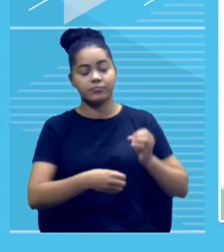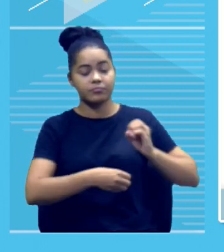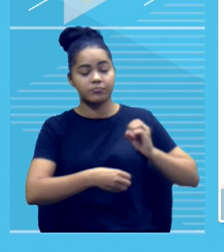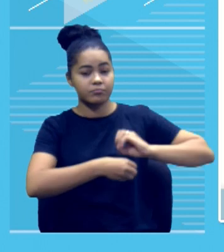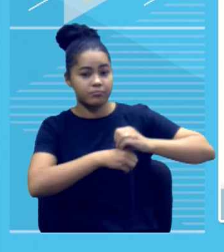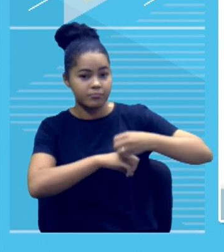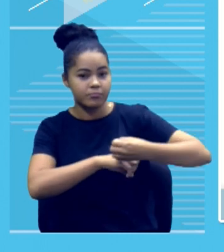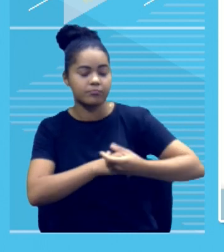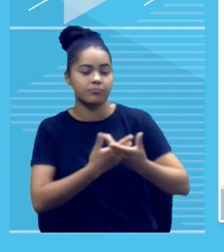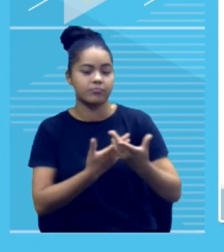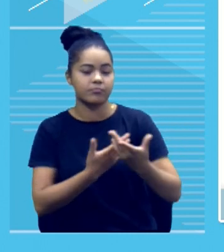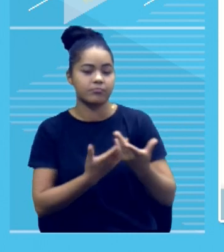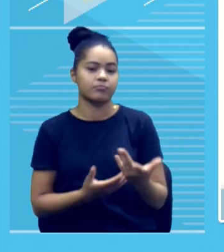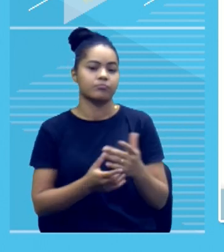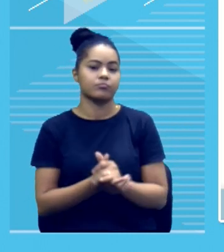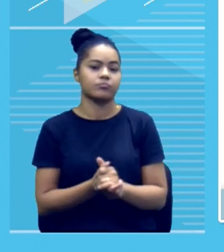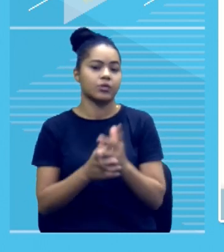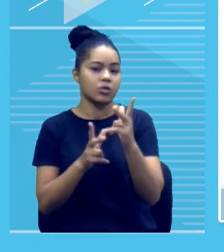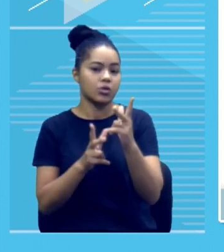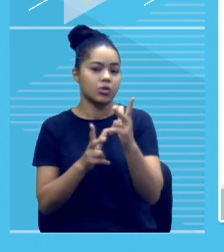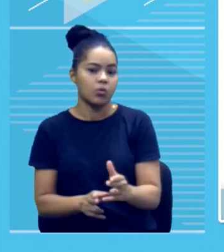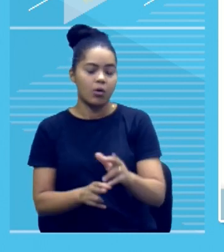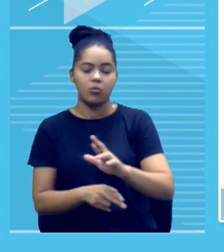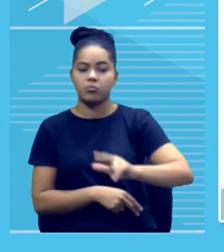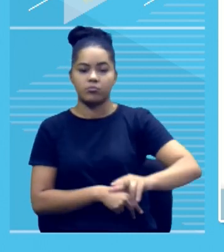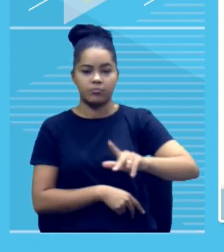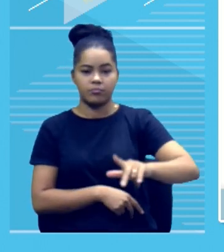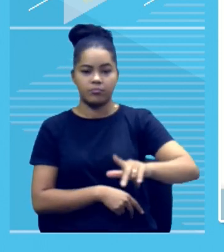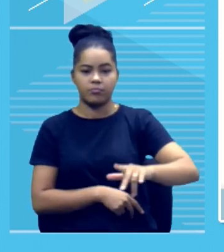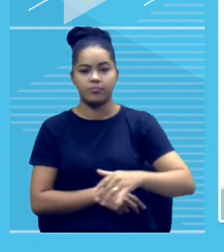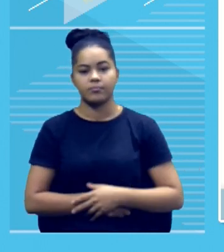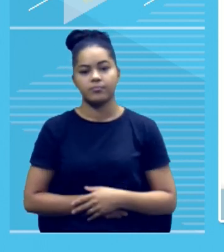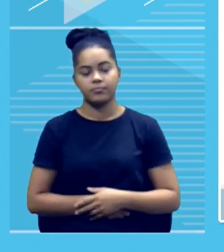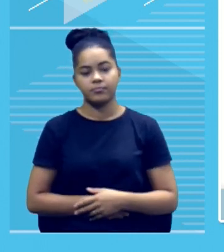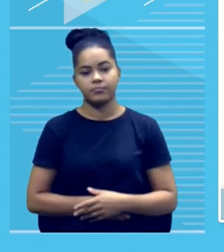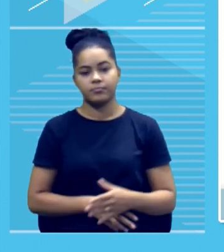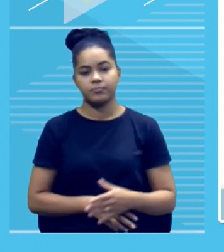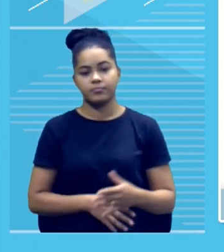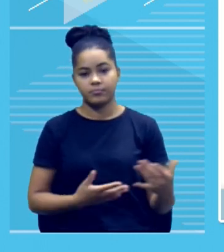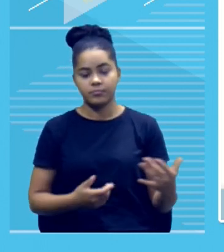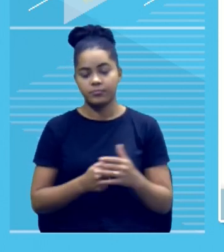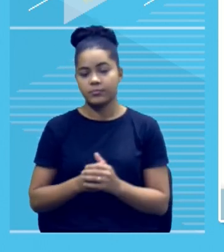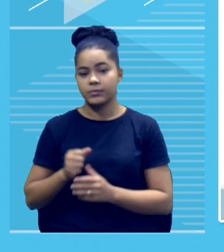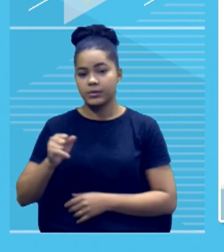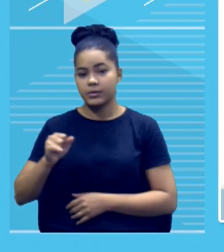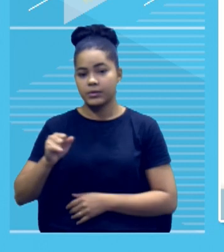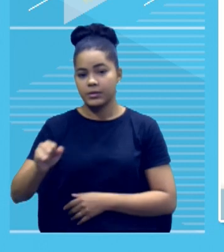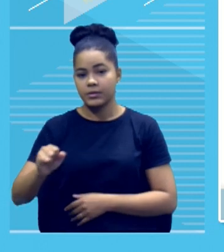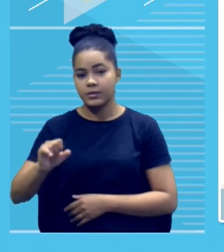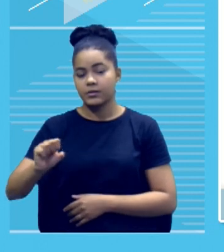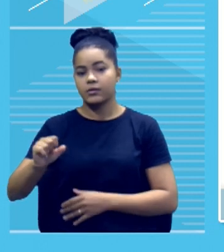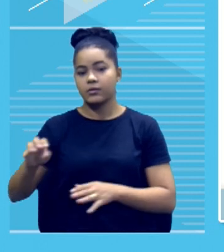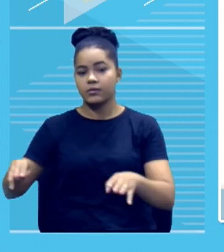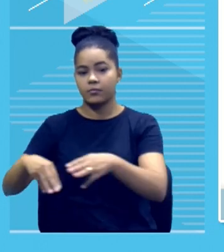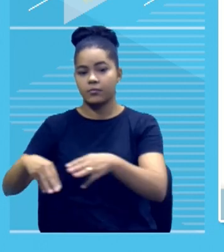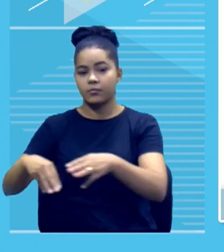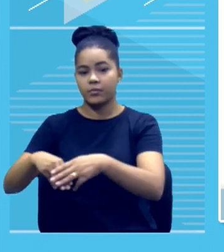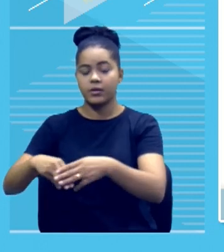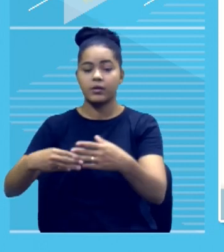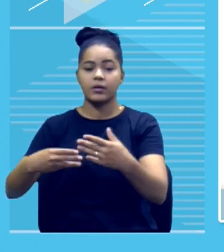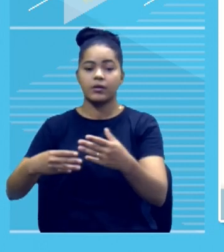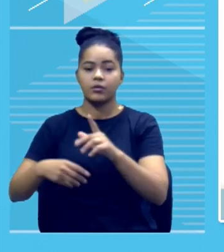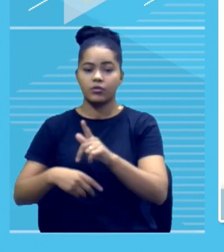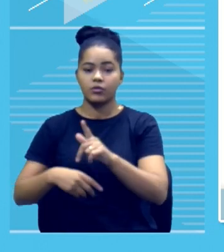não podem ser simétricas. Então, já está dizendo, para ter isomeria geométrica, tem que ser